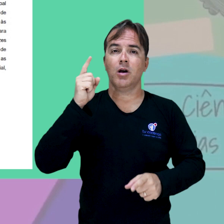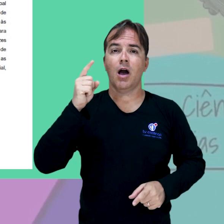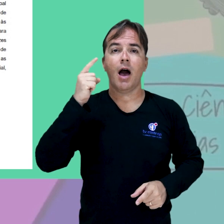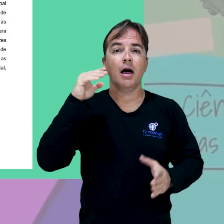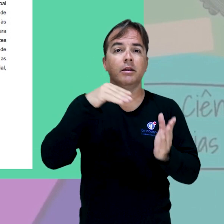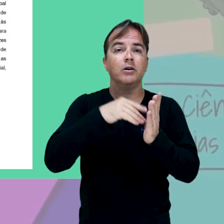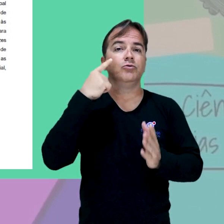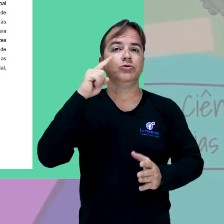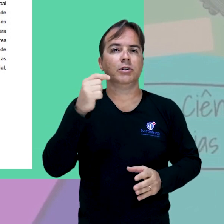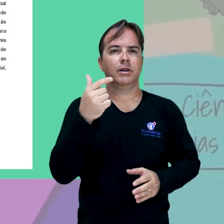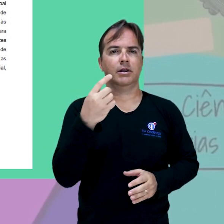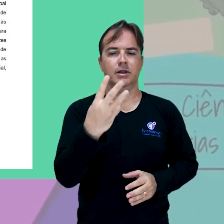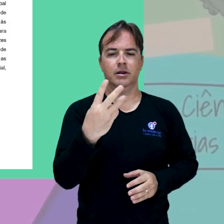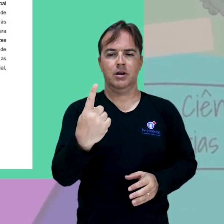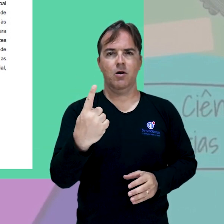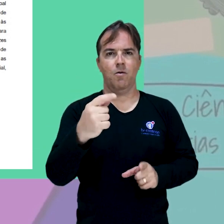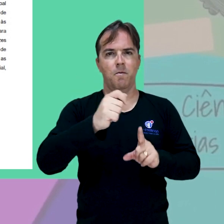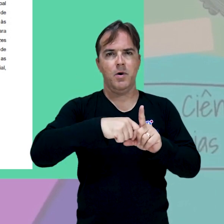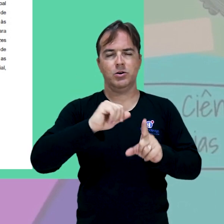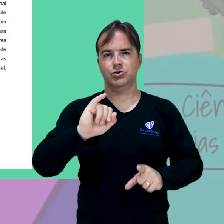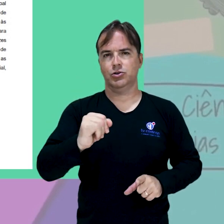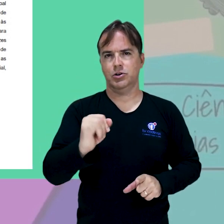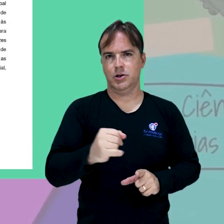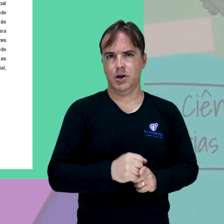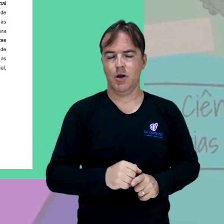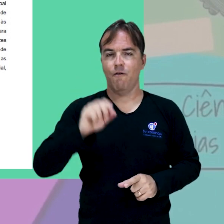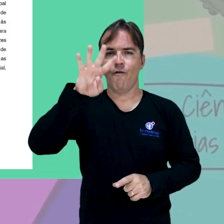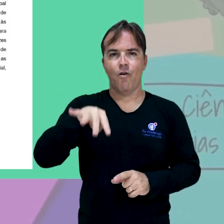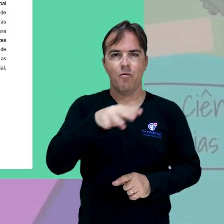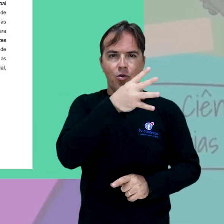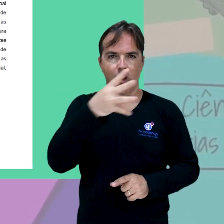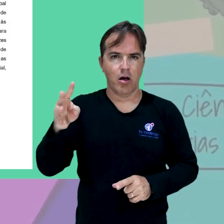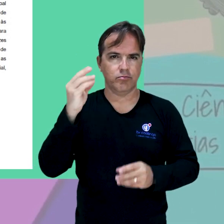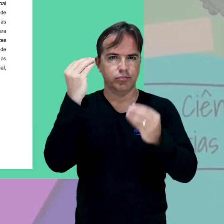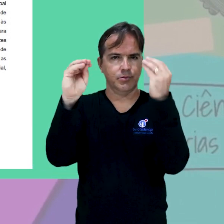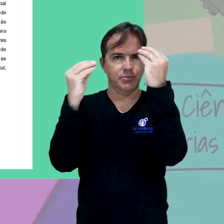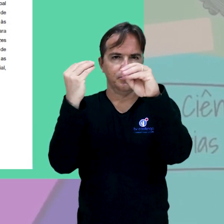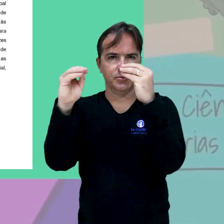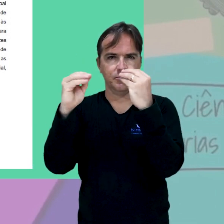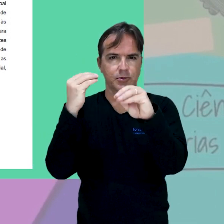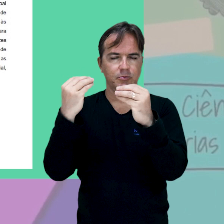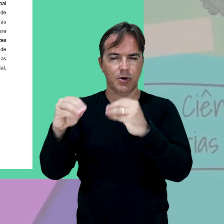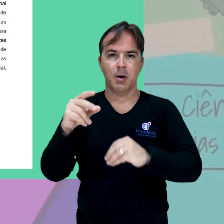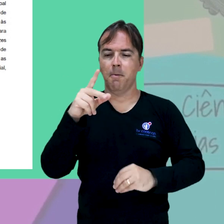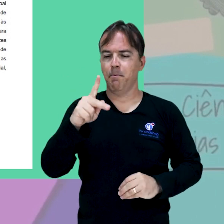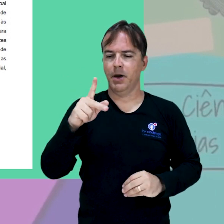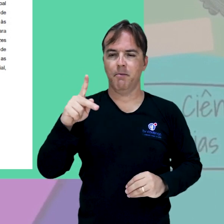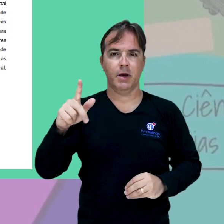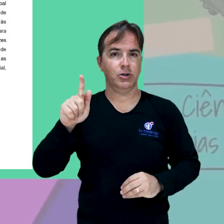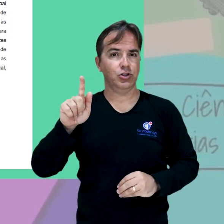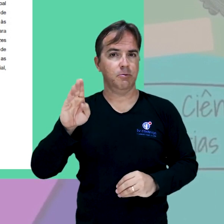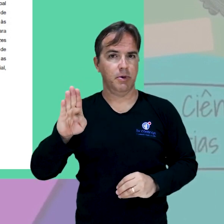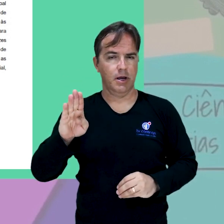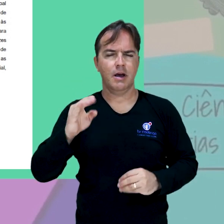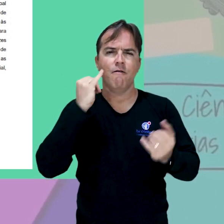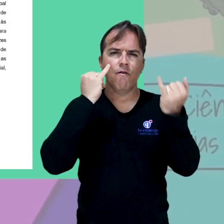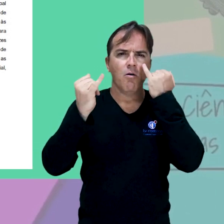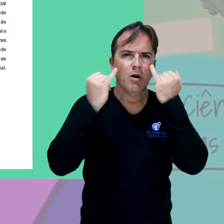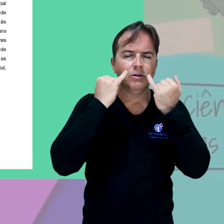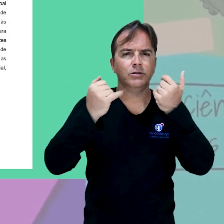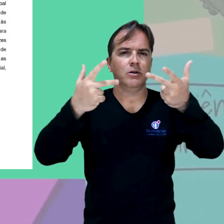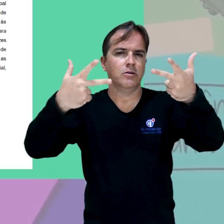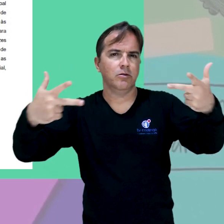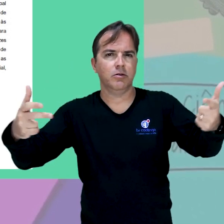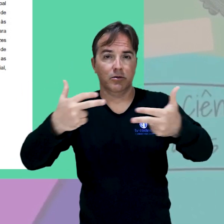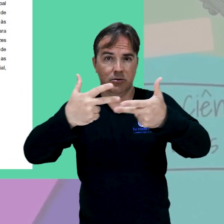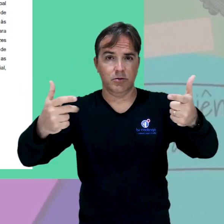31 de janeiro, através do formulário eletrônico do processo seletivo PPGB. Para mais informações, acesse